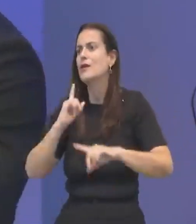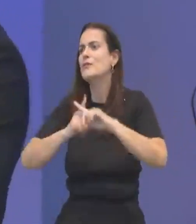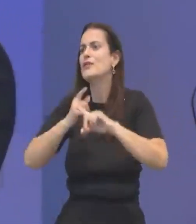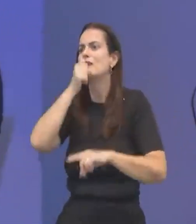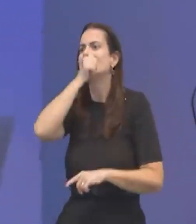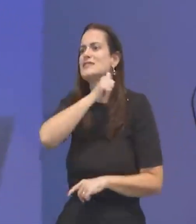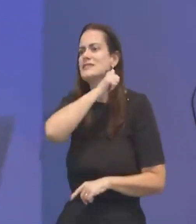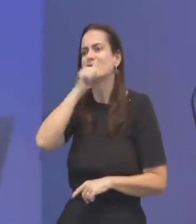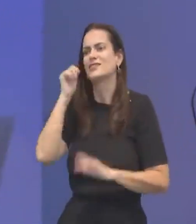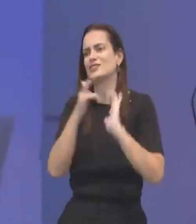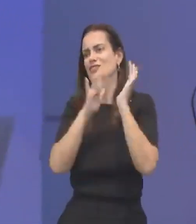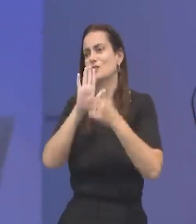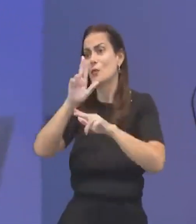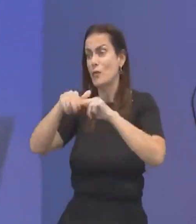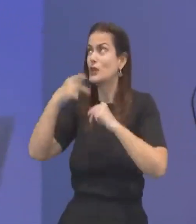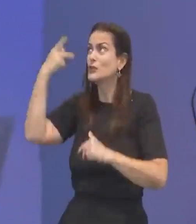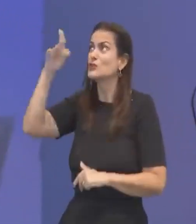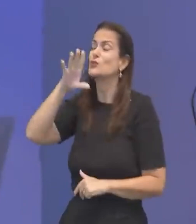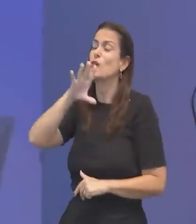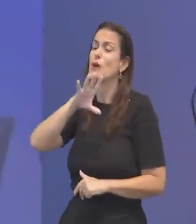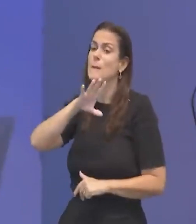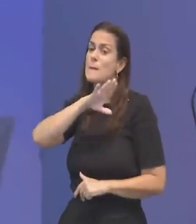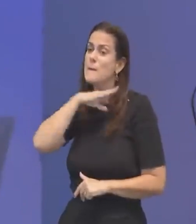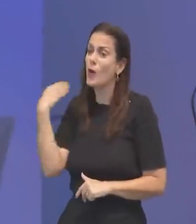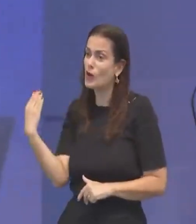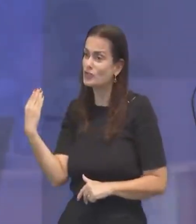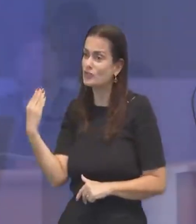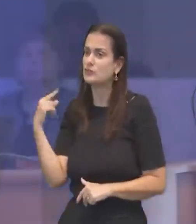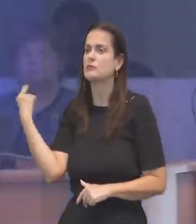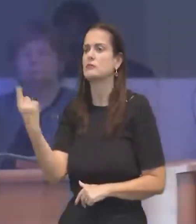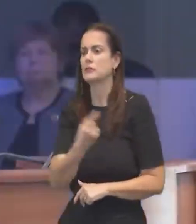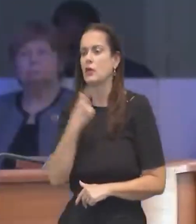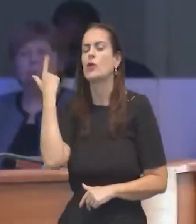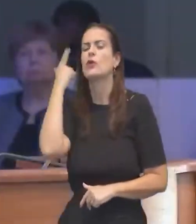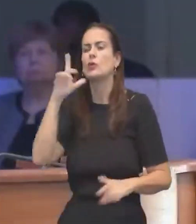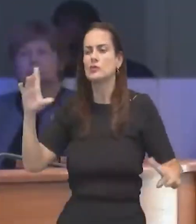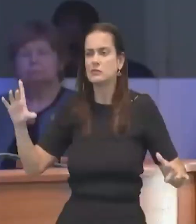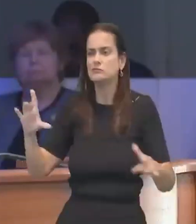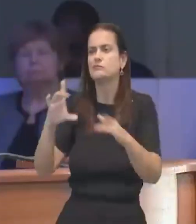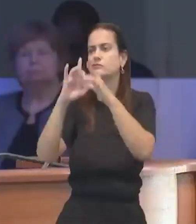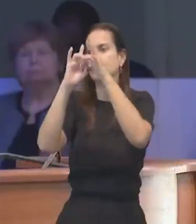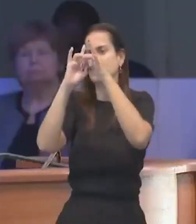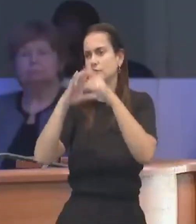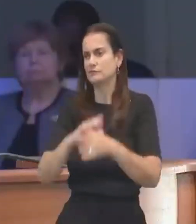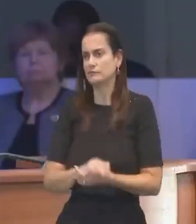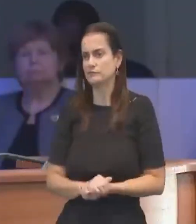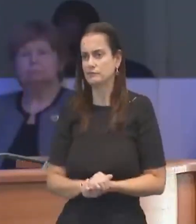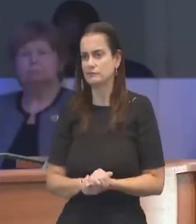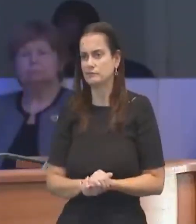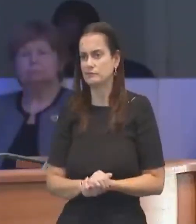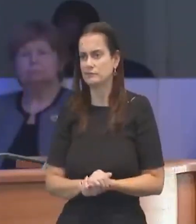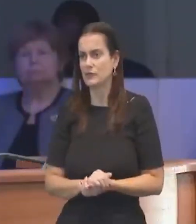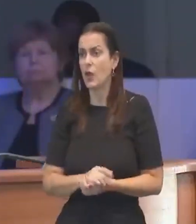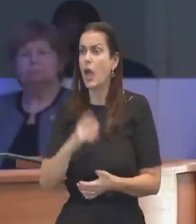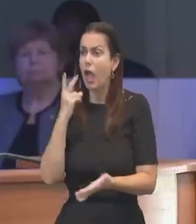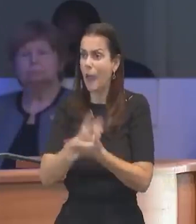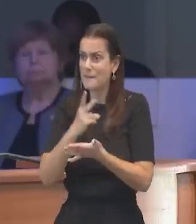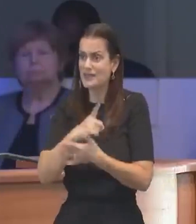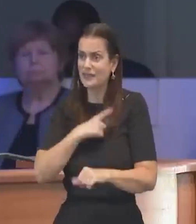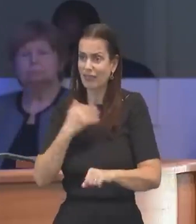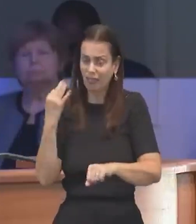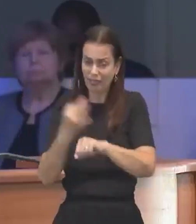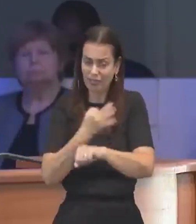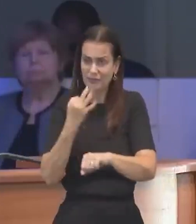e pela sua morte, de ambos os povos, dos dois lados, onde existia essa divisão, essa